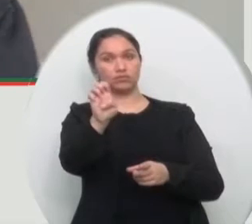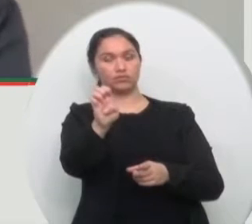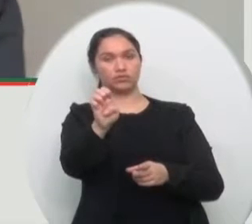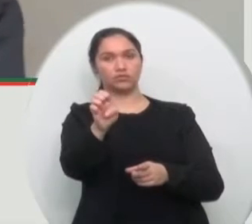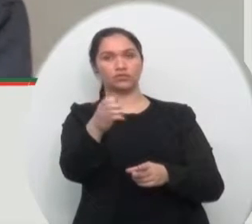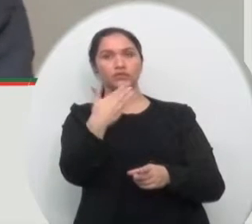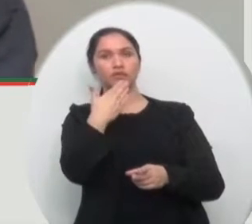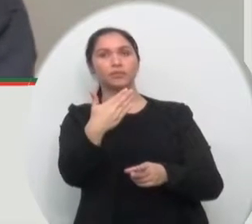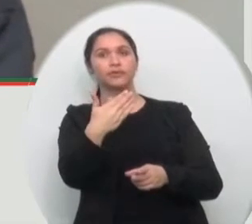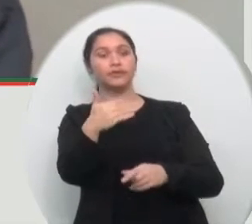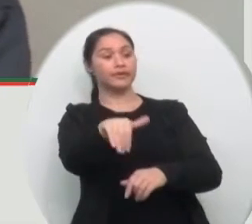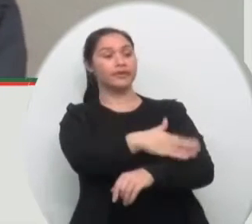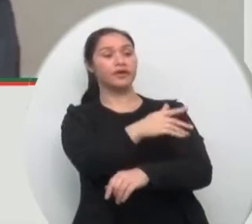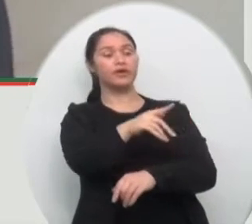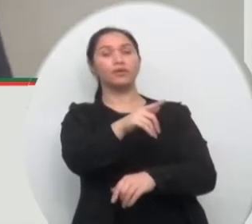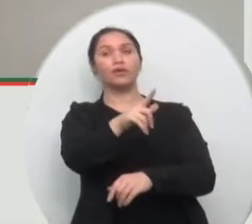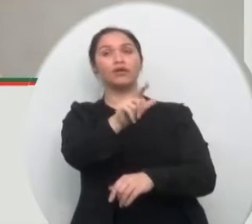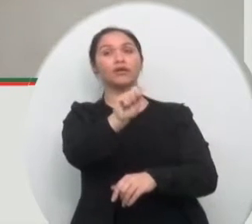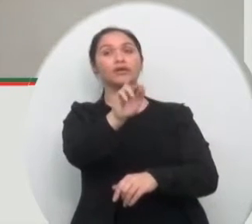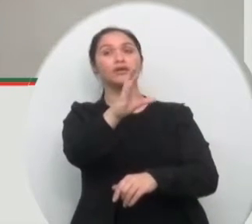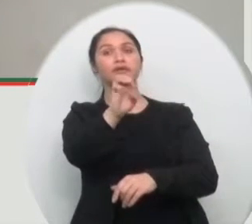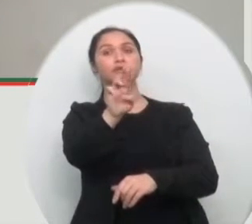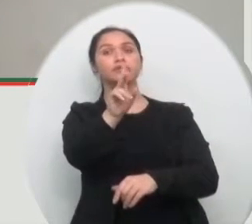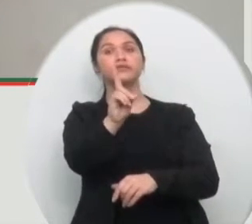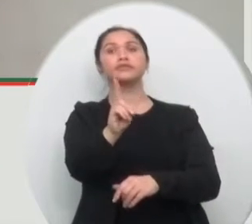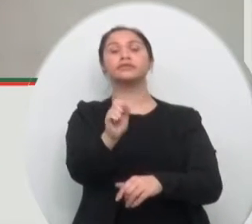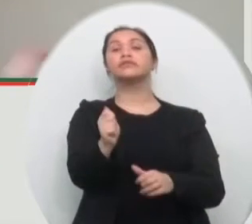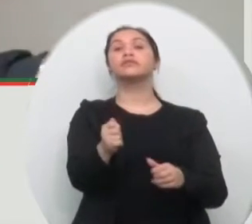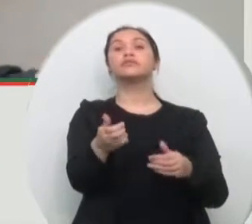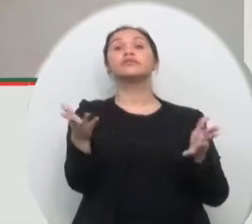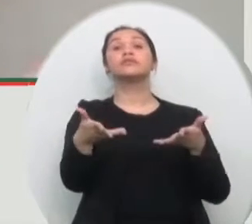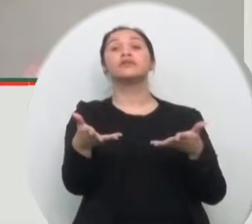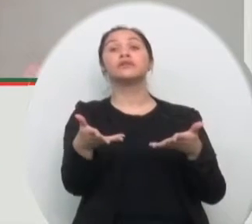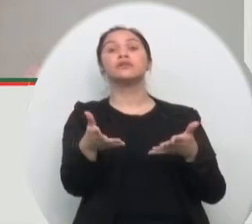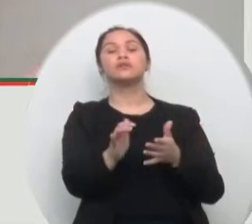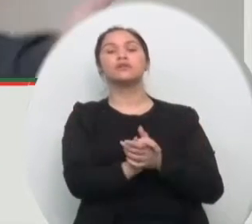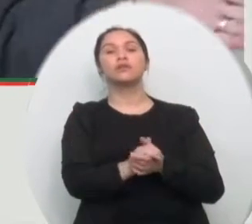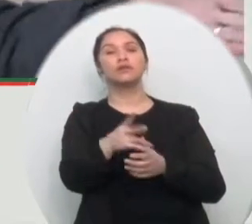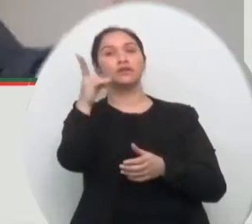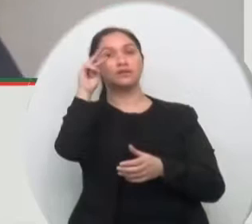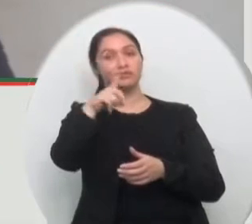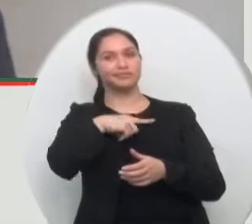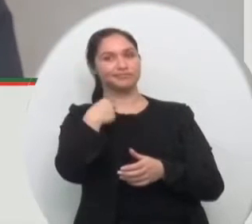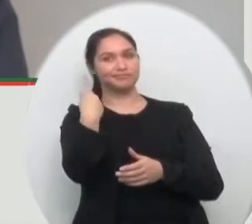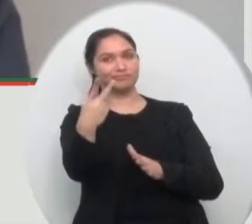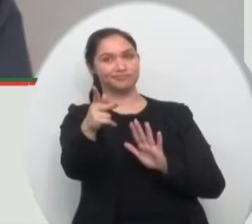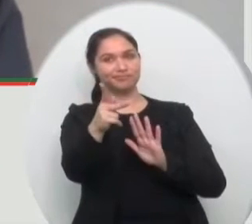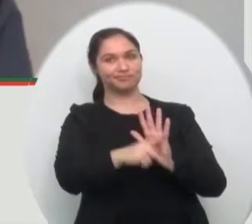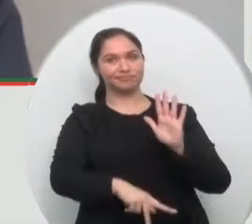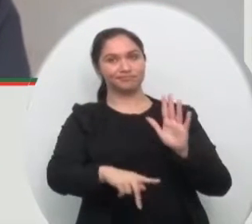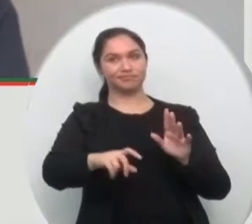gente fica vendo o poder público. Já tem 2 projetos. 2 projetos. Mas não sai do papel.